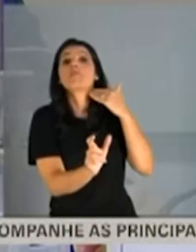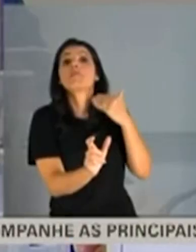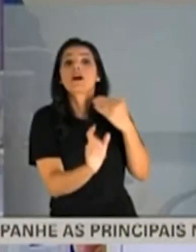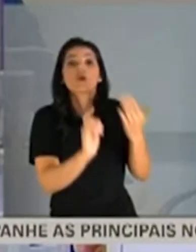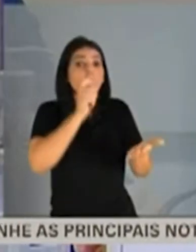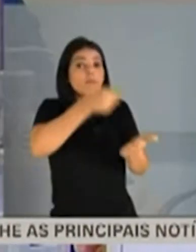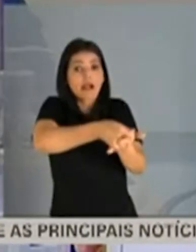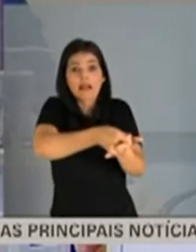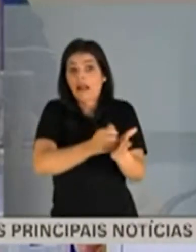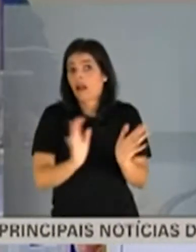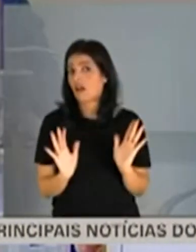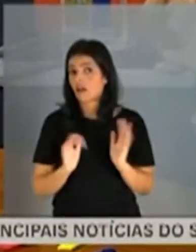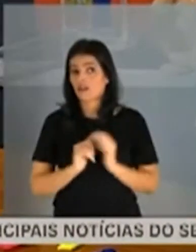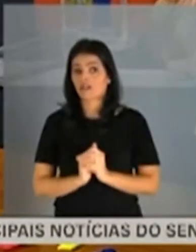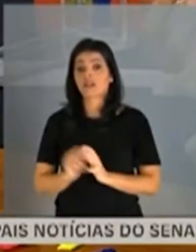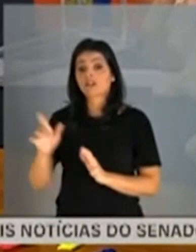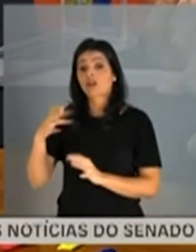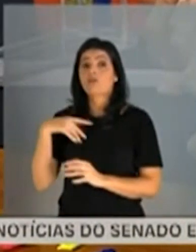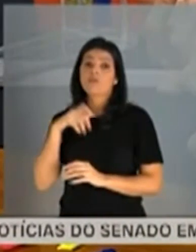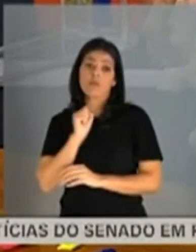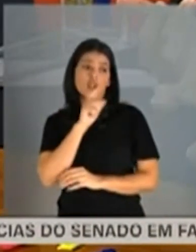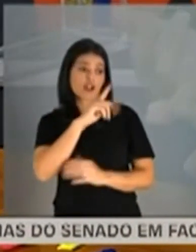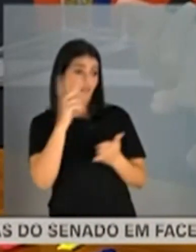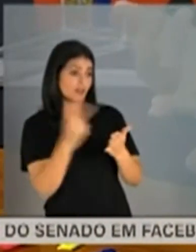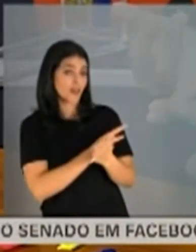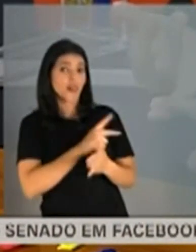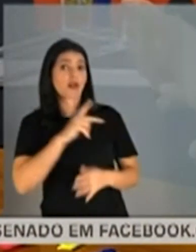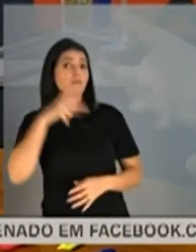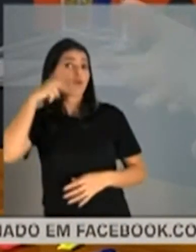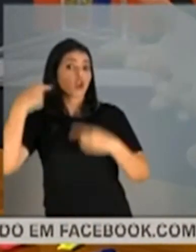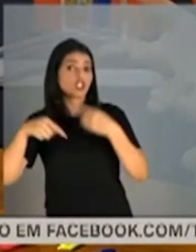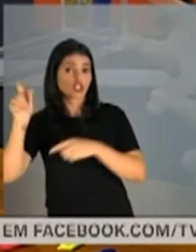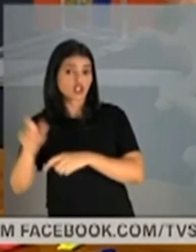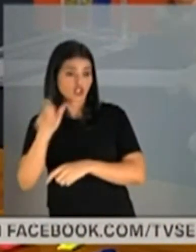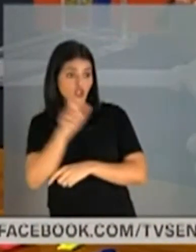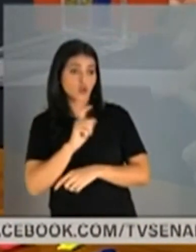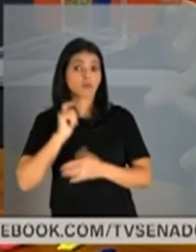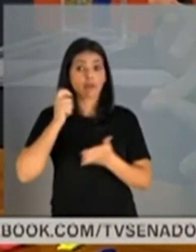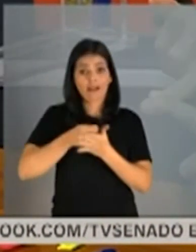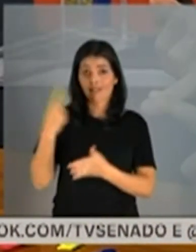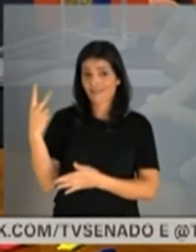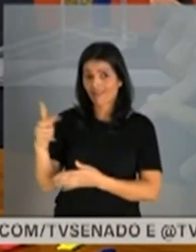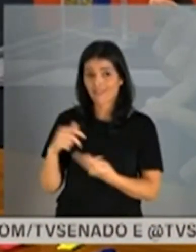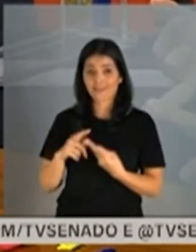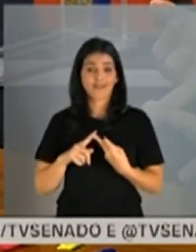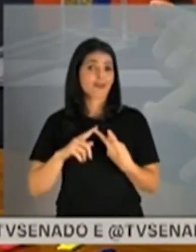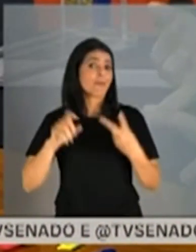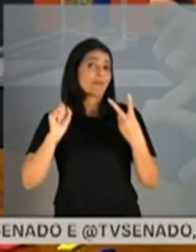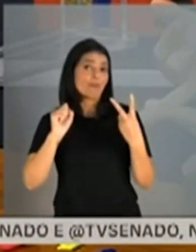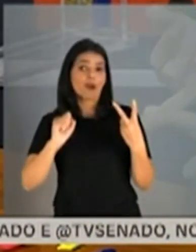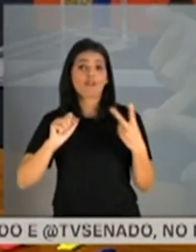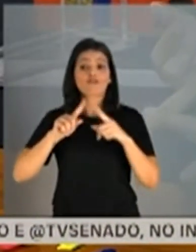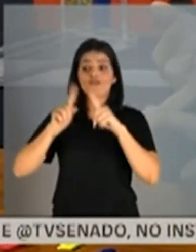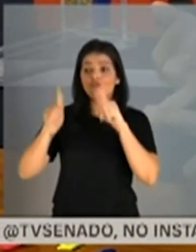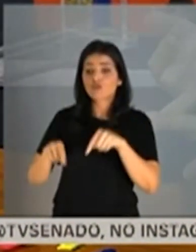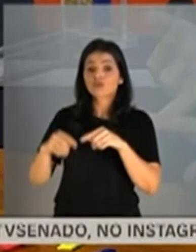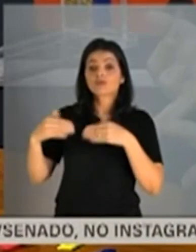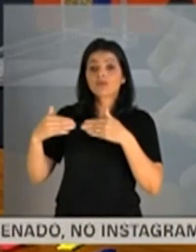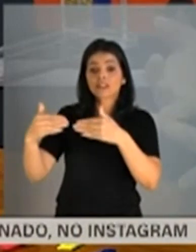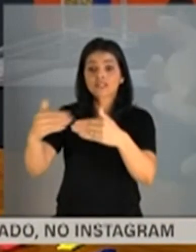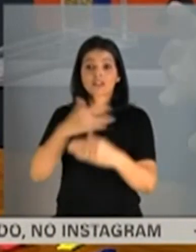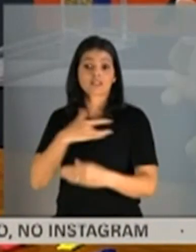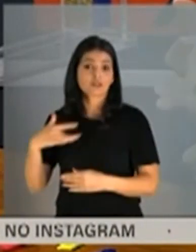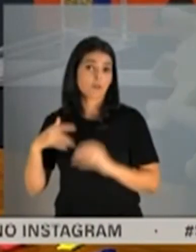reagiu. Ele pode ter pago cartão de crédito de político, pode ter pagado cartão de crédito de funcionário do Ministério